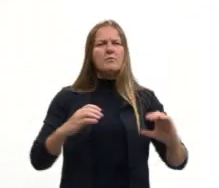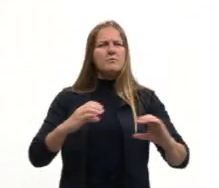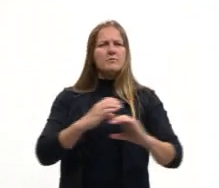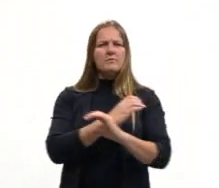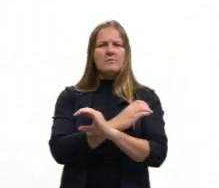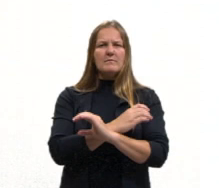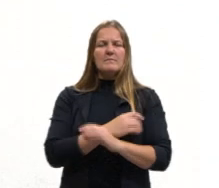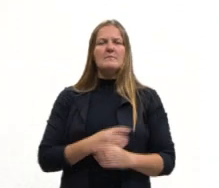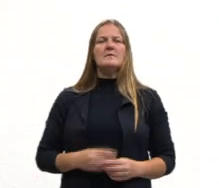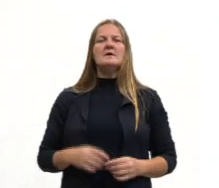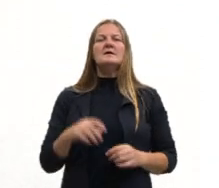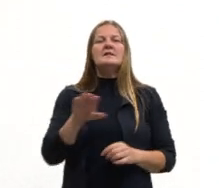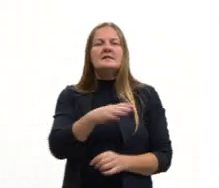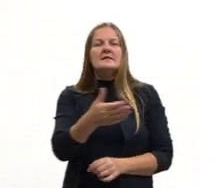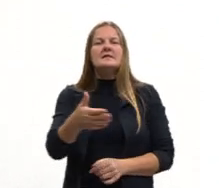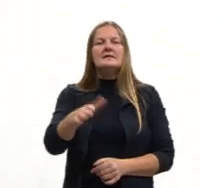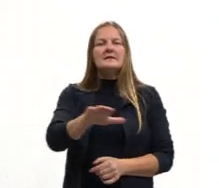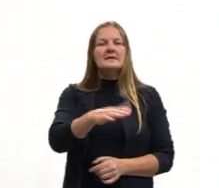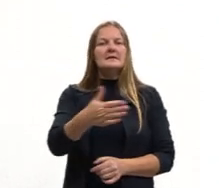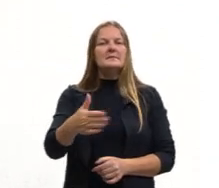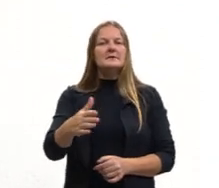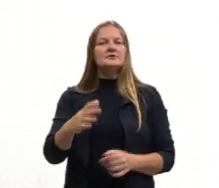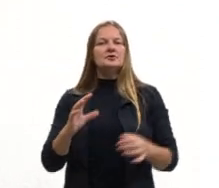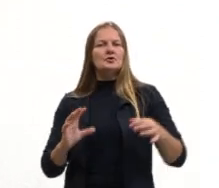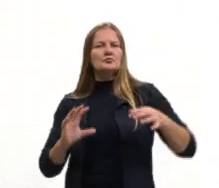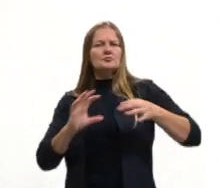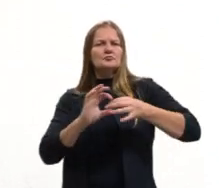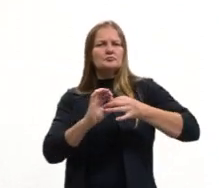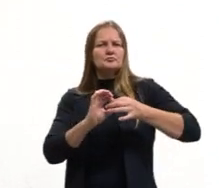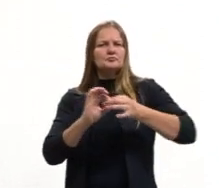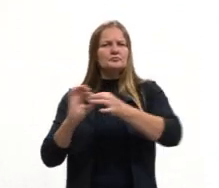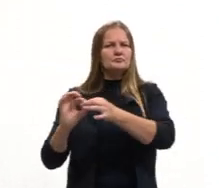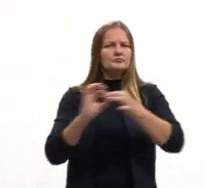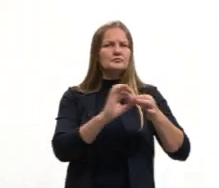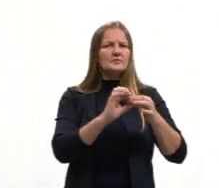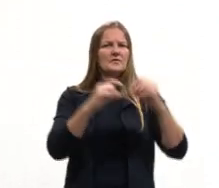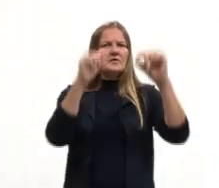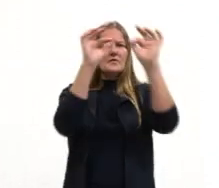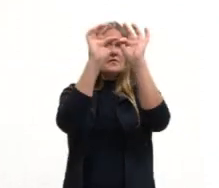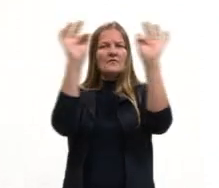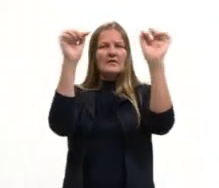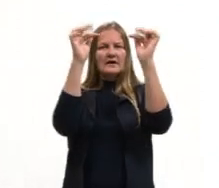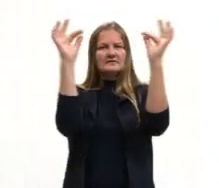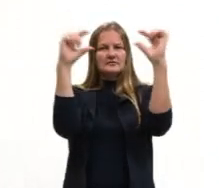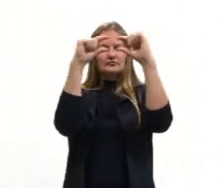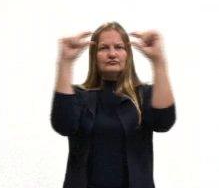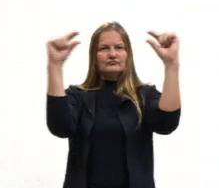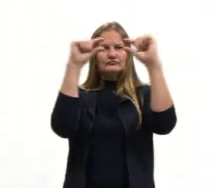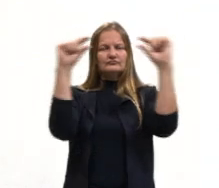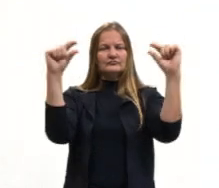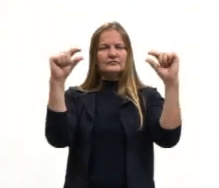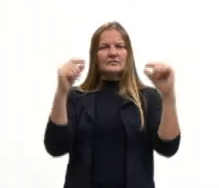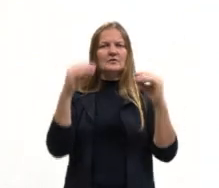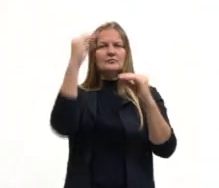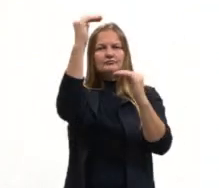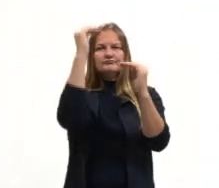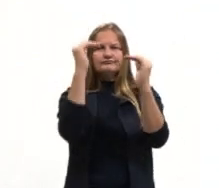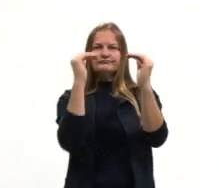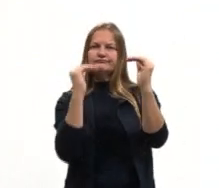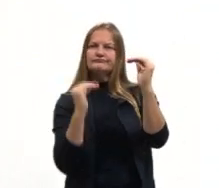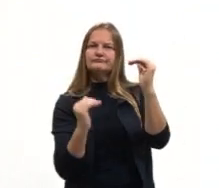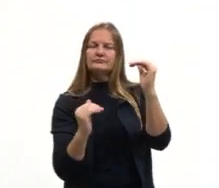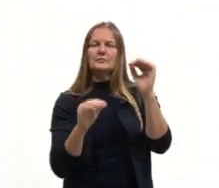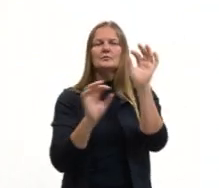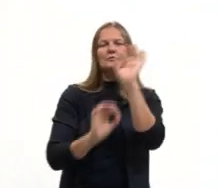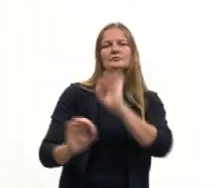totalidade depende da conexão entre as frases que o compõem é mas antes